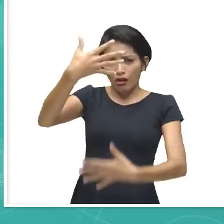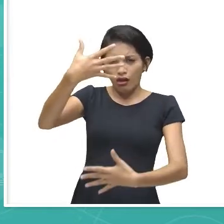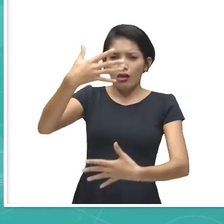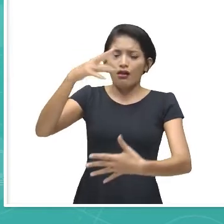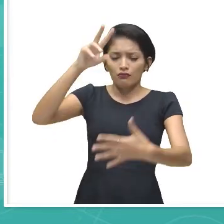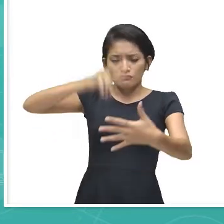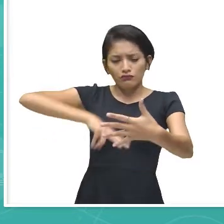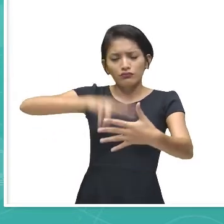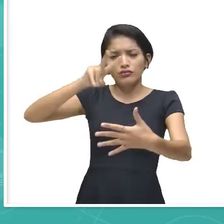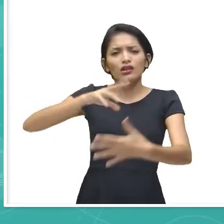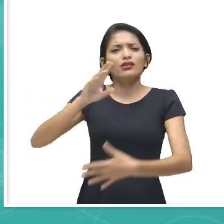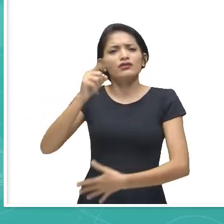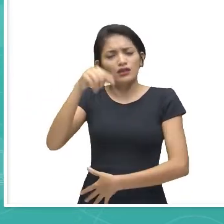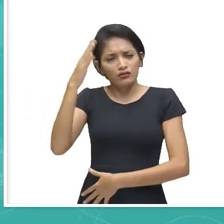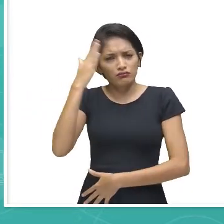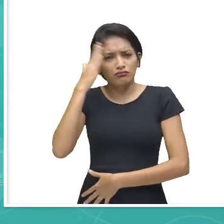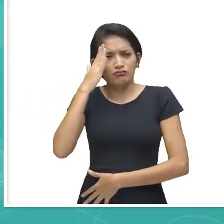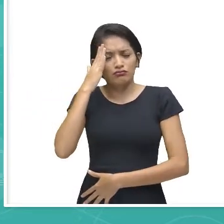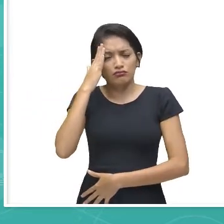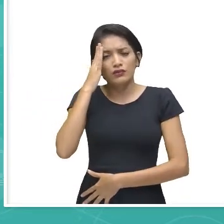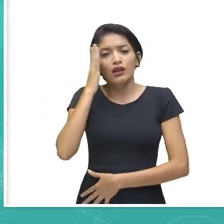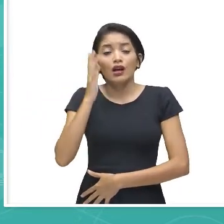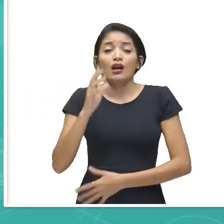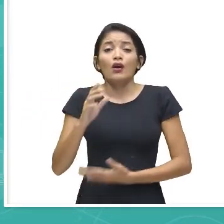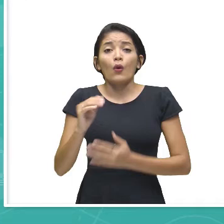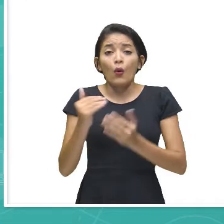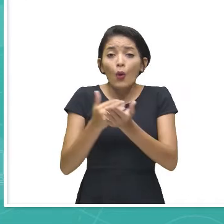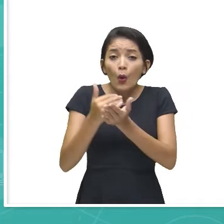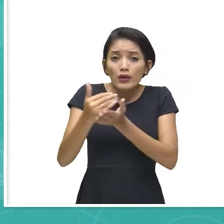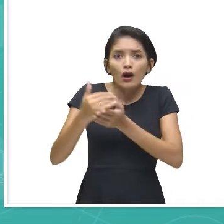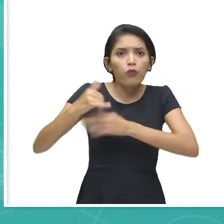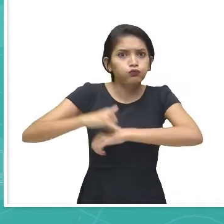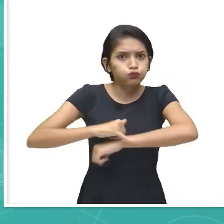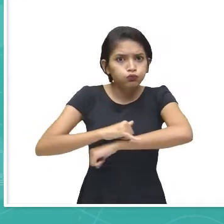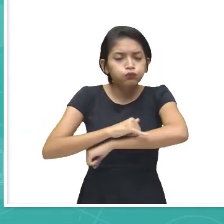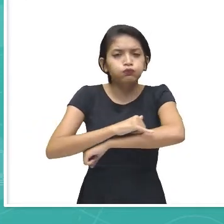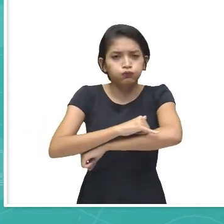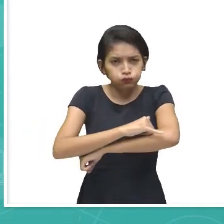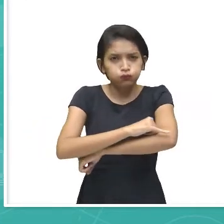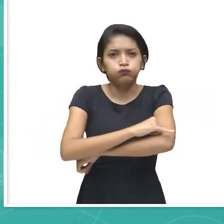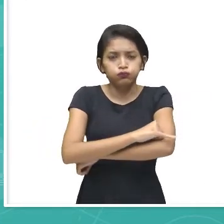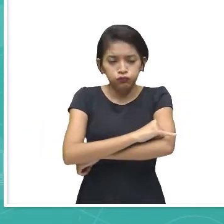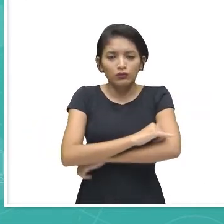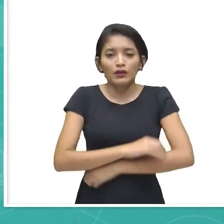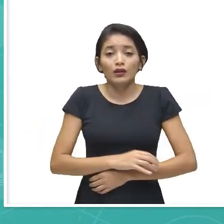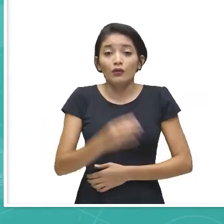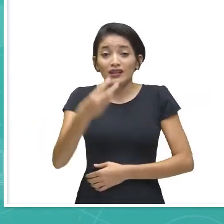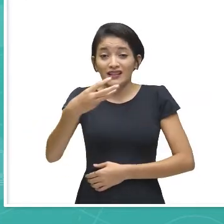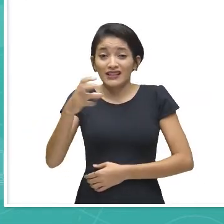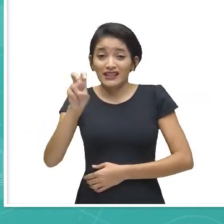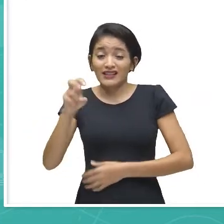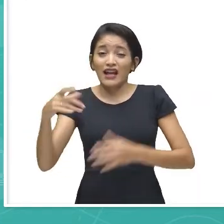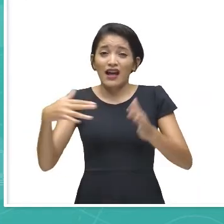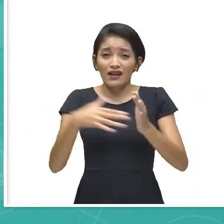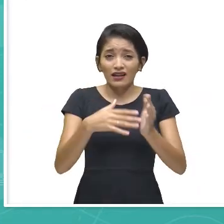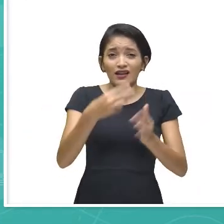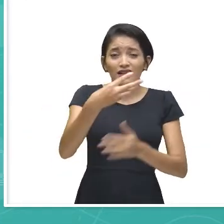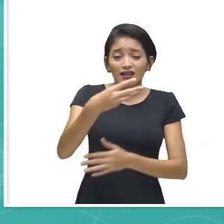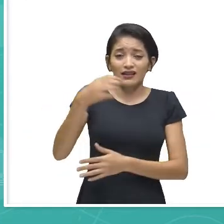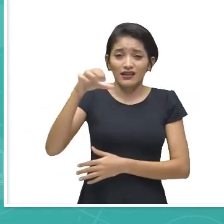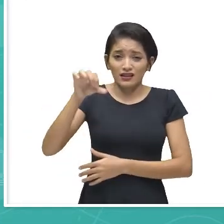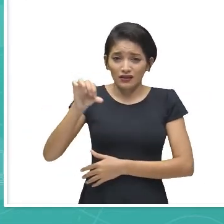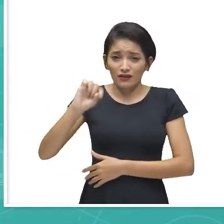a 34,9, na obesidade grau 1. Quando é 35 a 39,9,